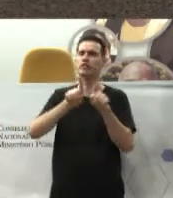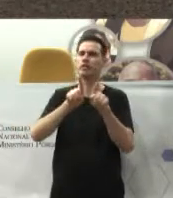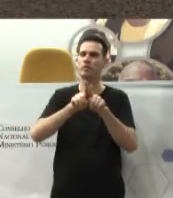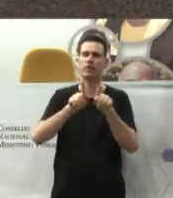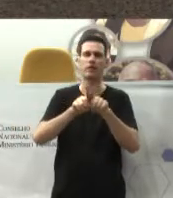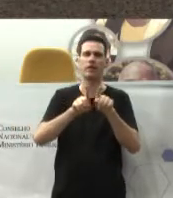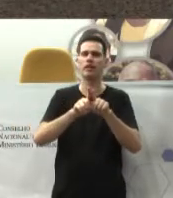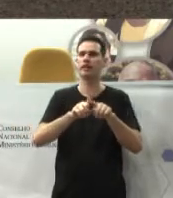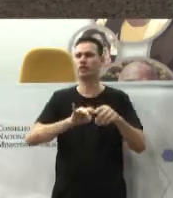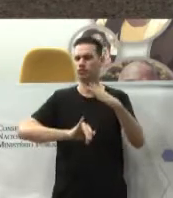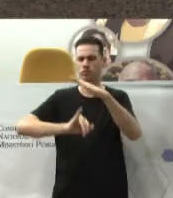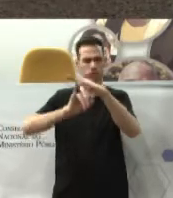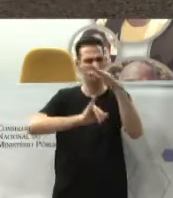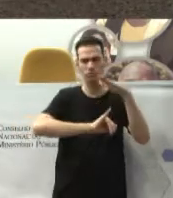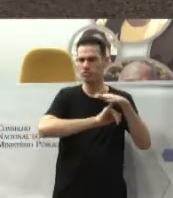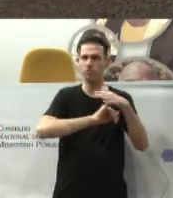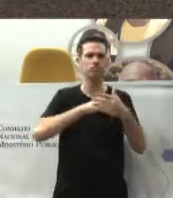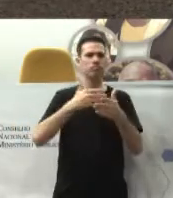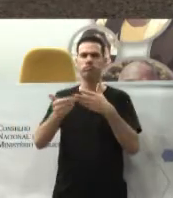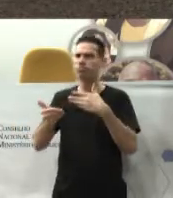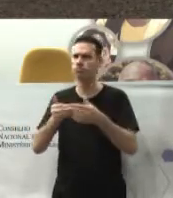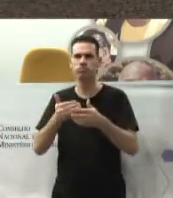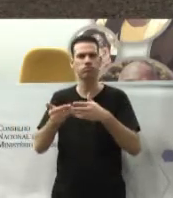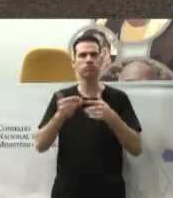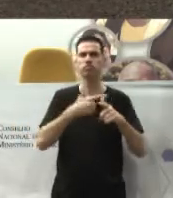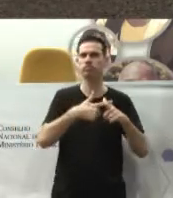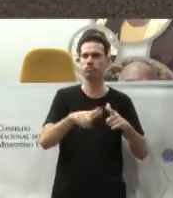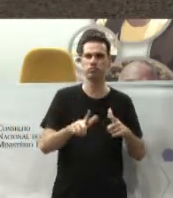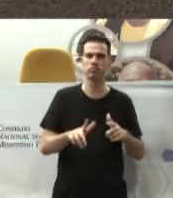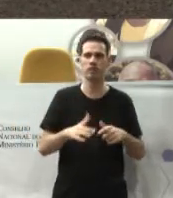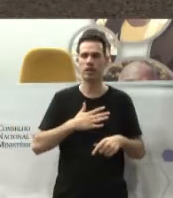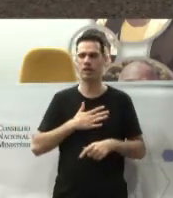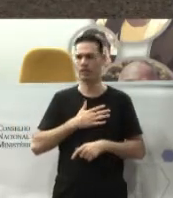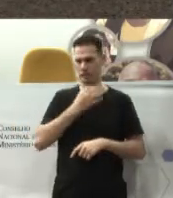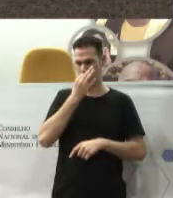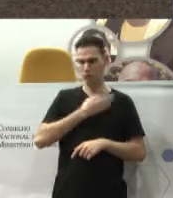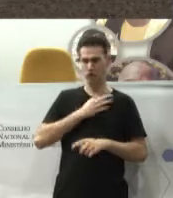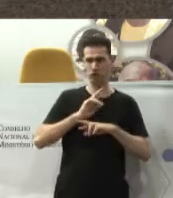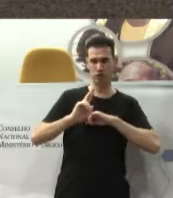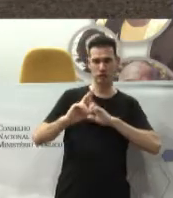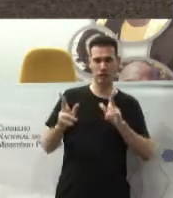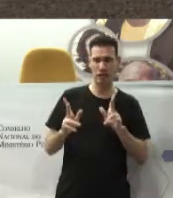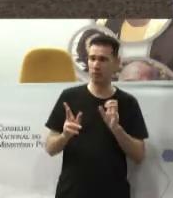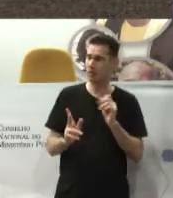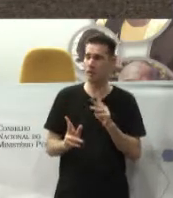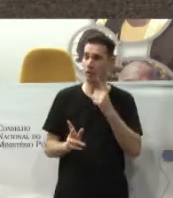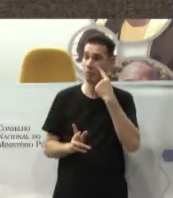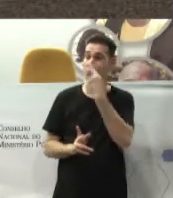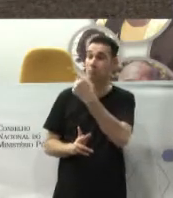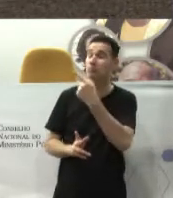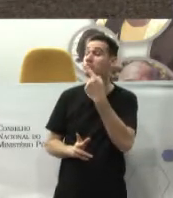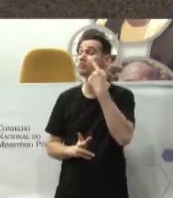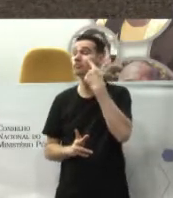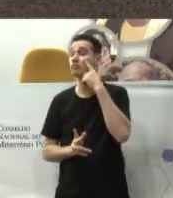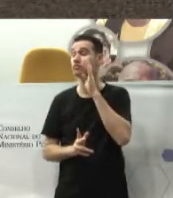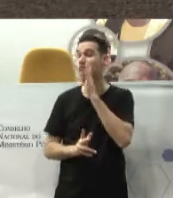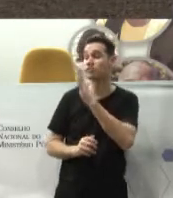rejeitar participantes de oposições, mesmo que não seja da sua opinião, é rejeitar uma voz que pode chegar